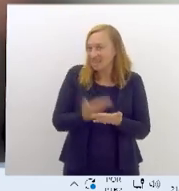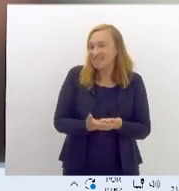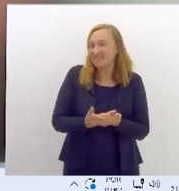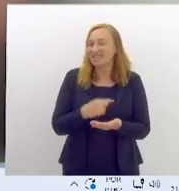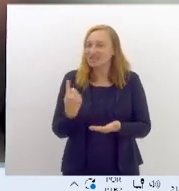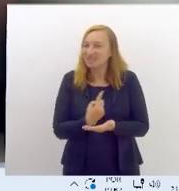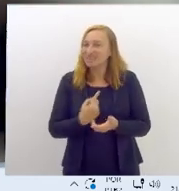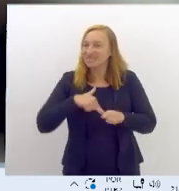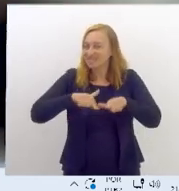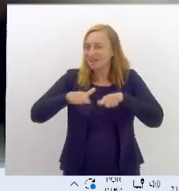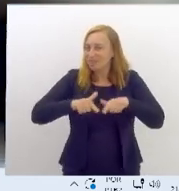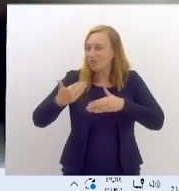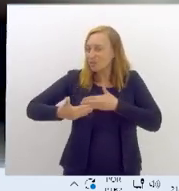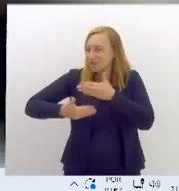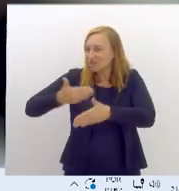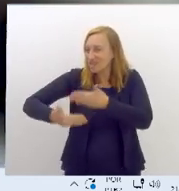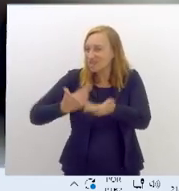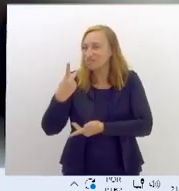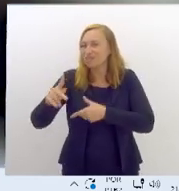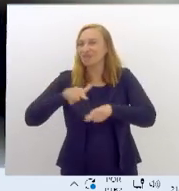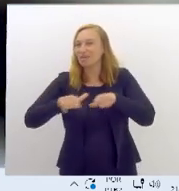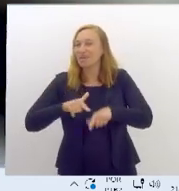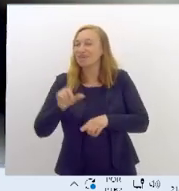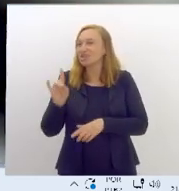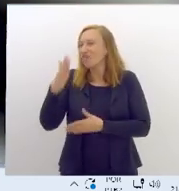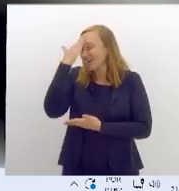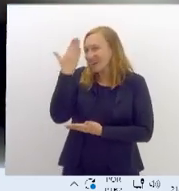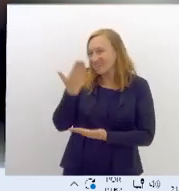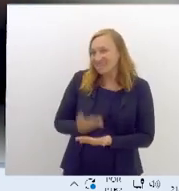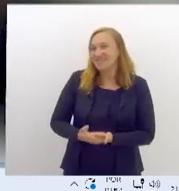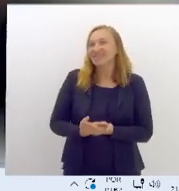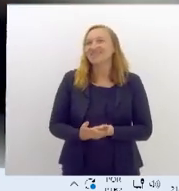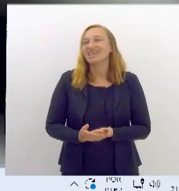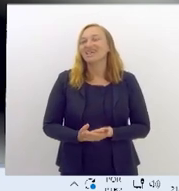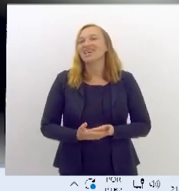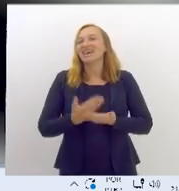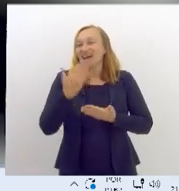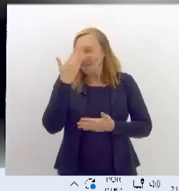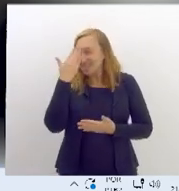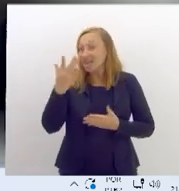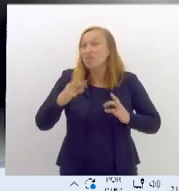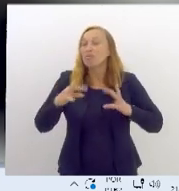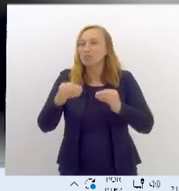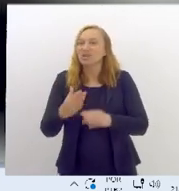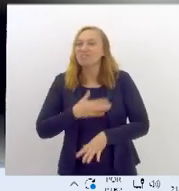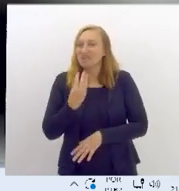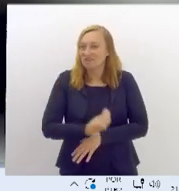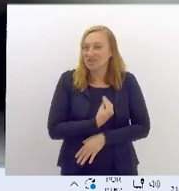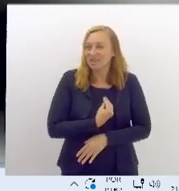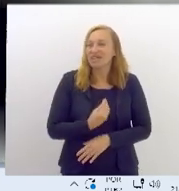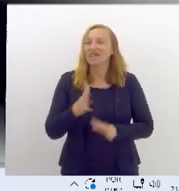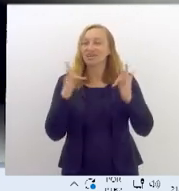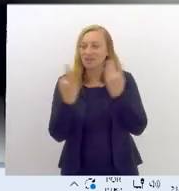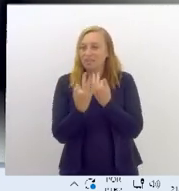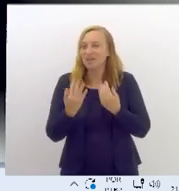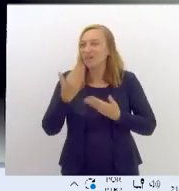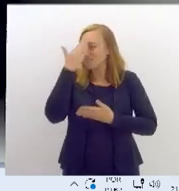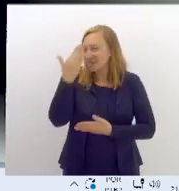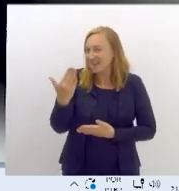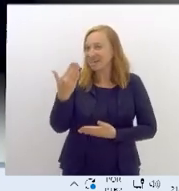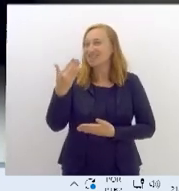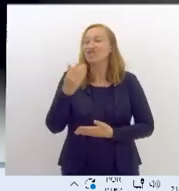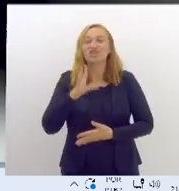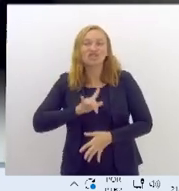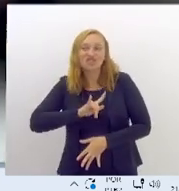que a continuação do seu ligado eu só tenho a te agradecer por tudo que você fez na minha vida na vida da nossa família muito obrigado